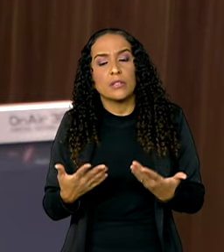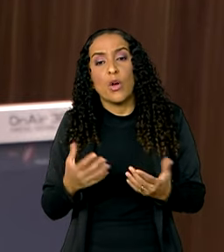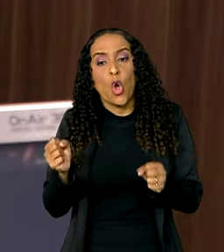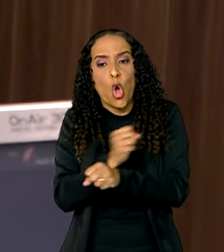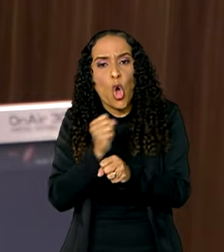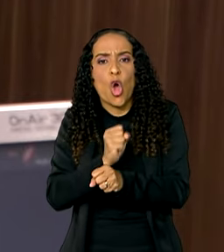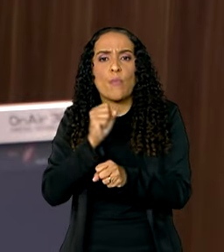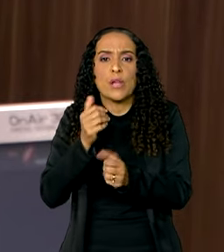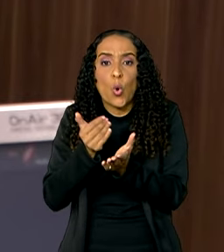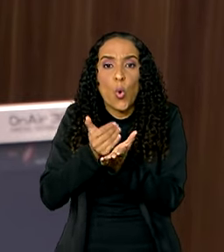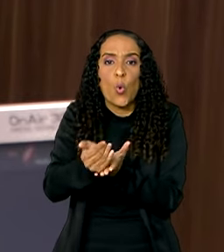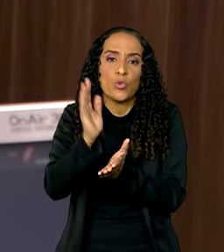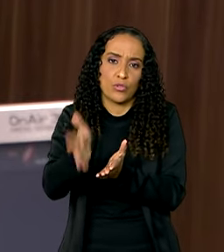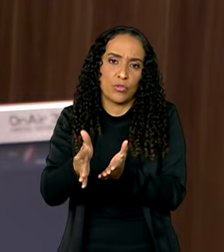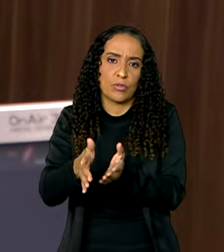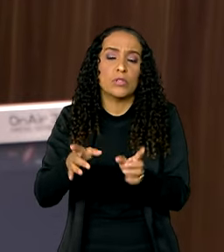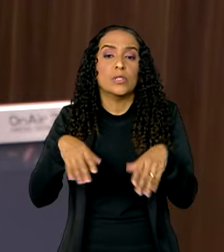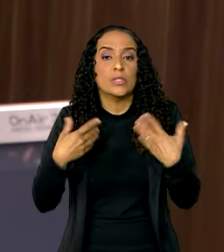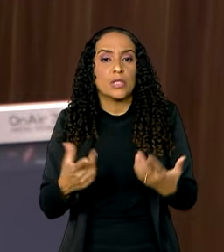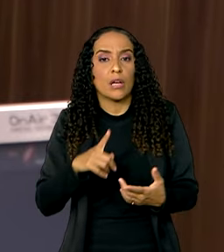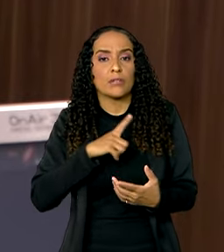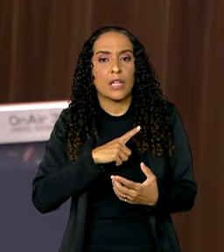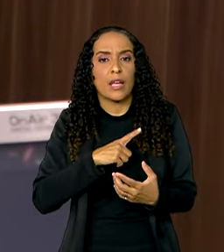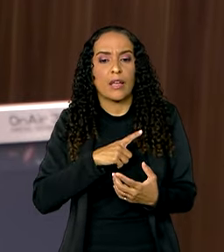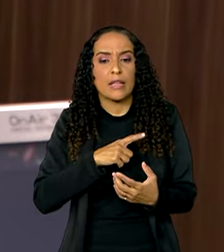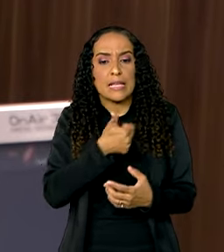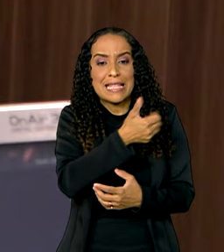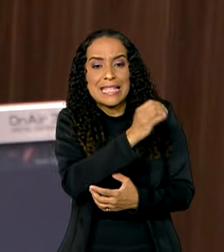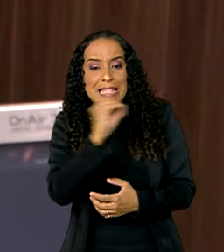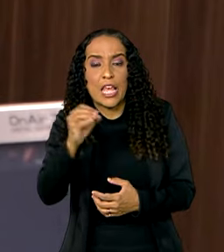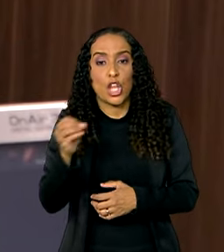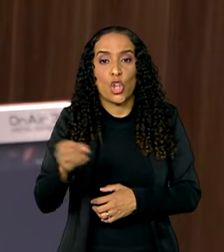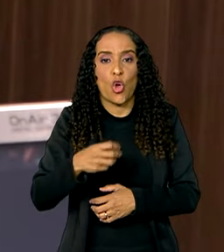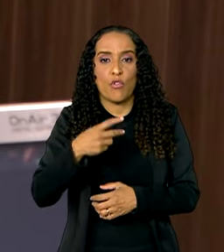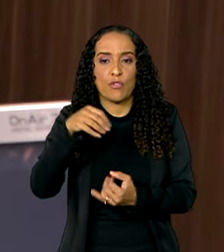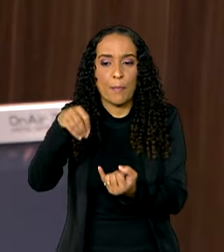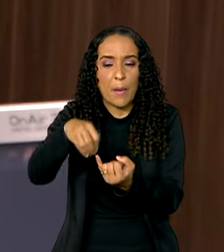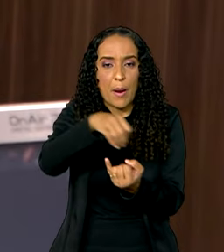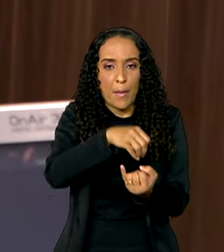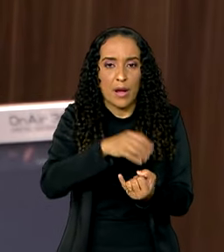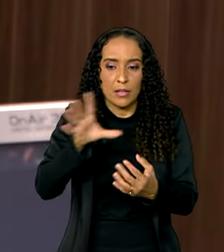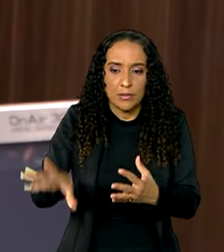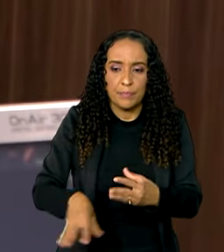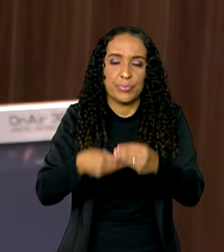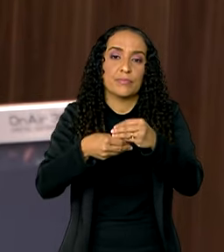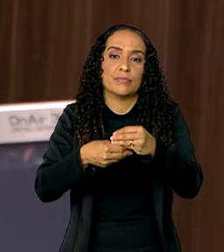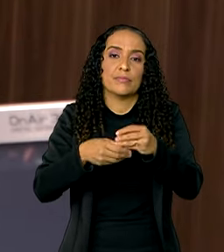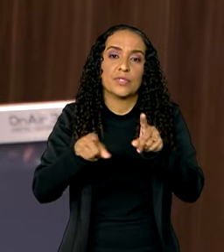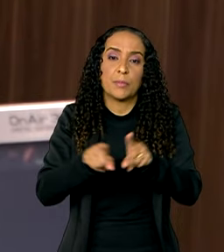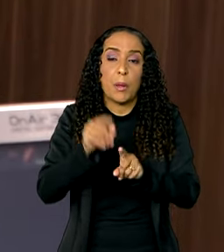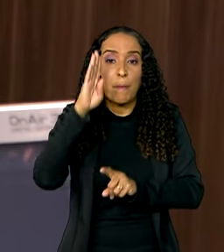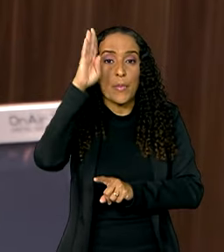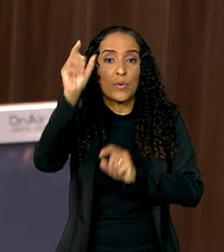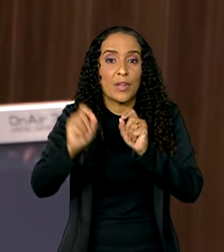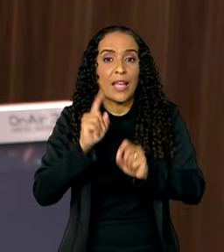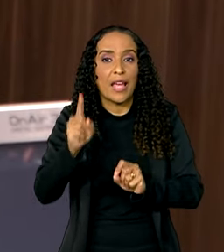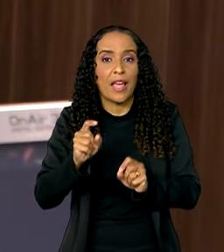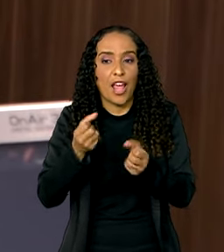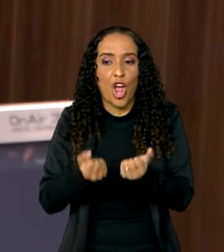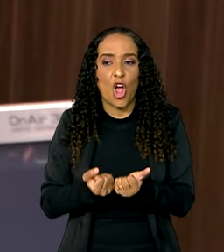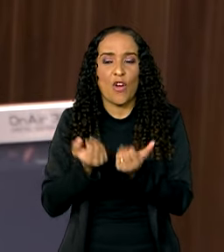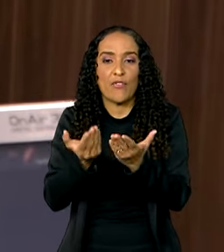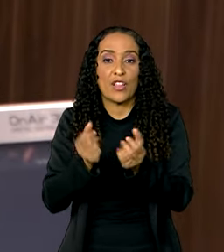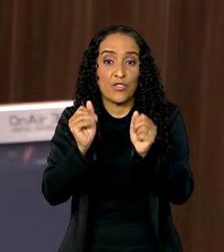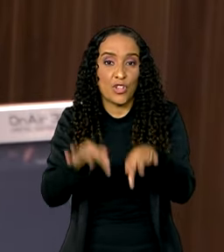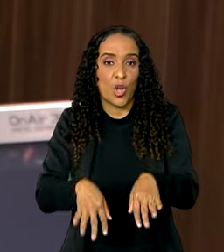obras que já estão começando Então a gente tem essas 100 novas unidades né que serão agregadas e e o principal é oferta